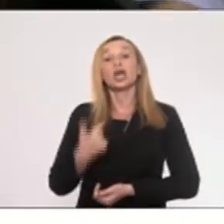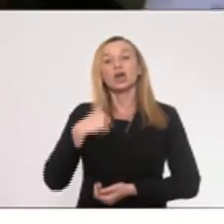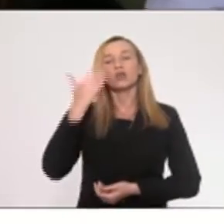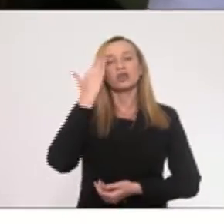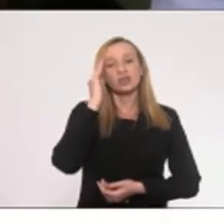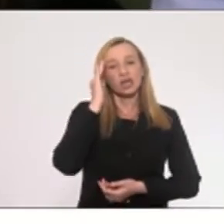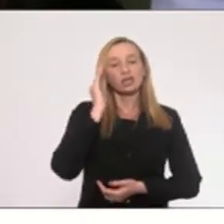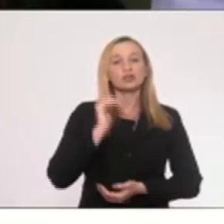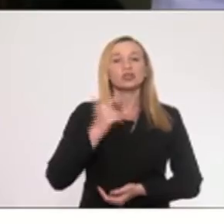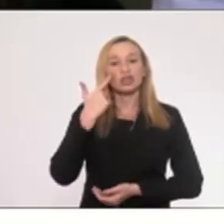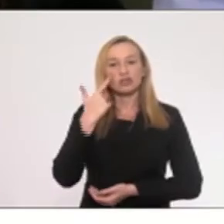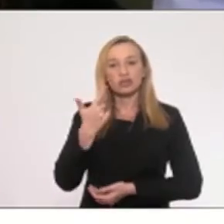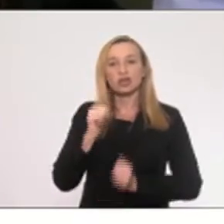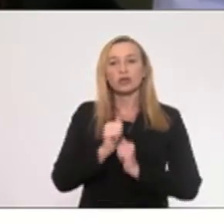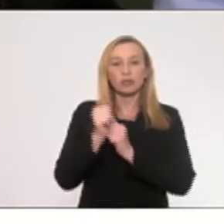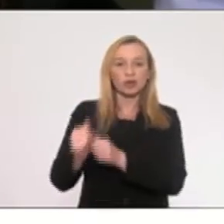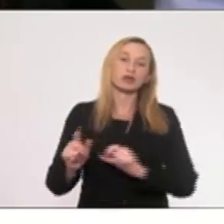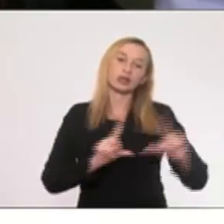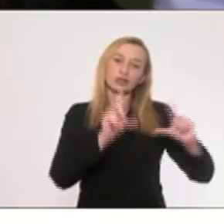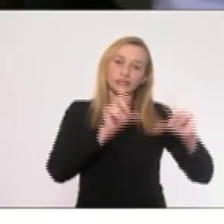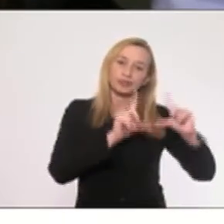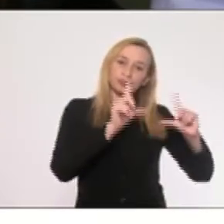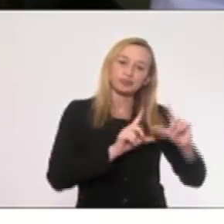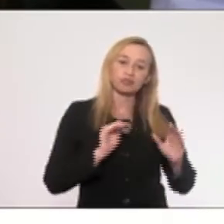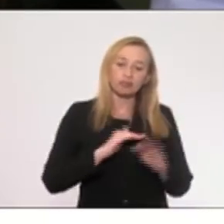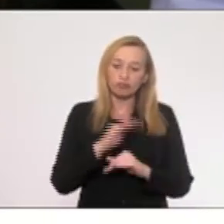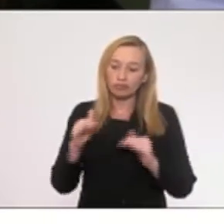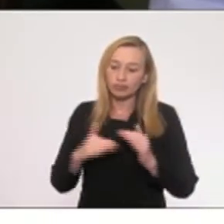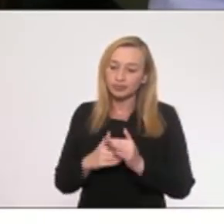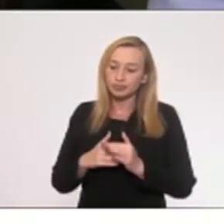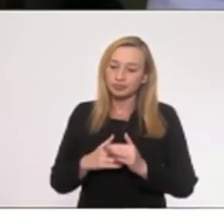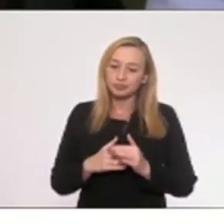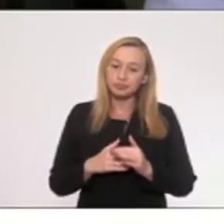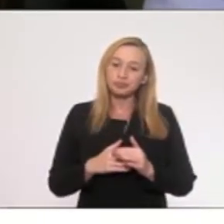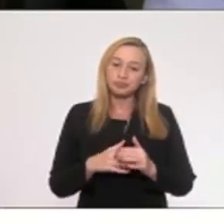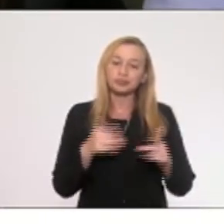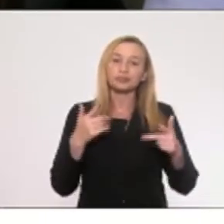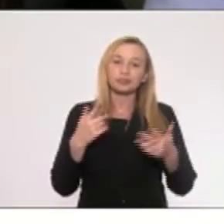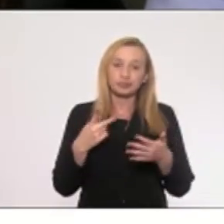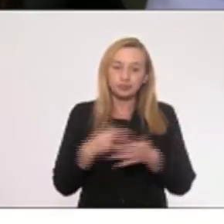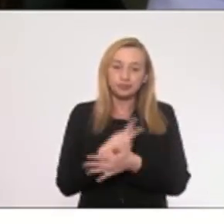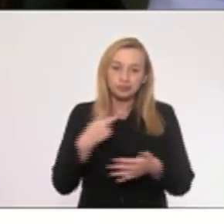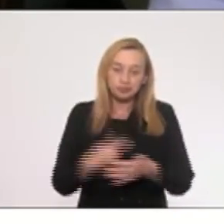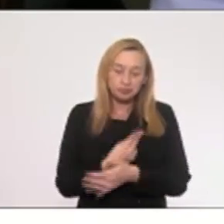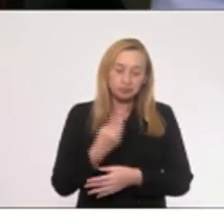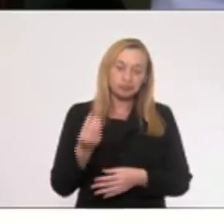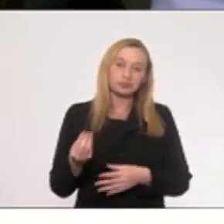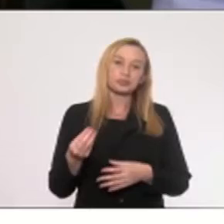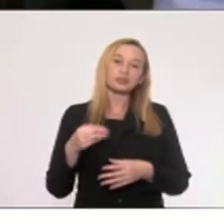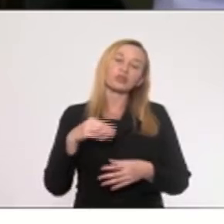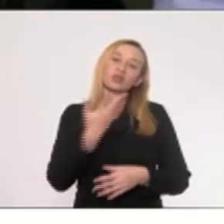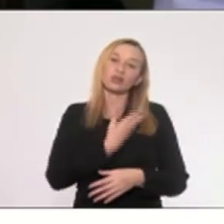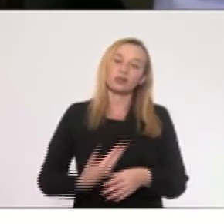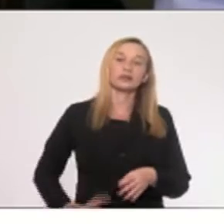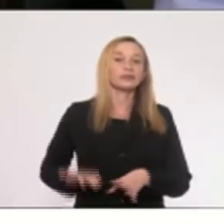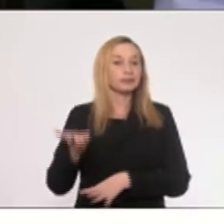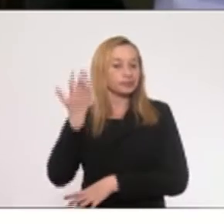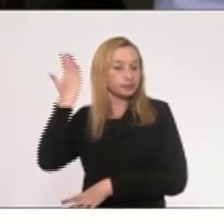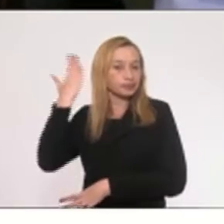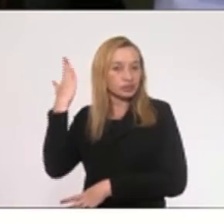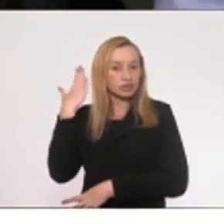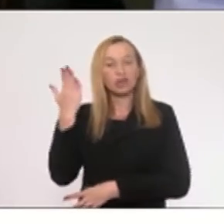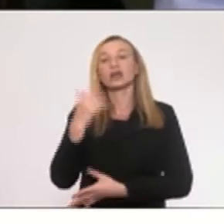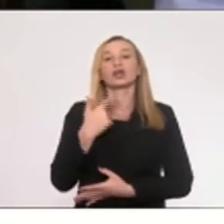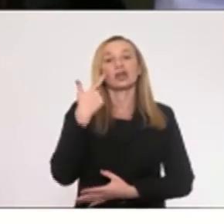entendo e acompanhei pela televisão todos os desmandos que houveram nos governos passados, e a gente